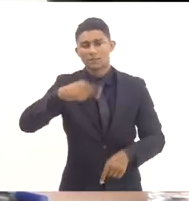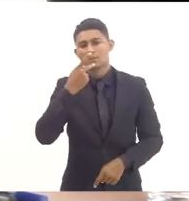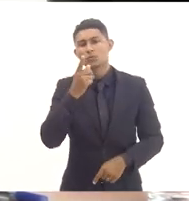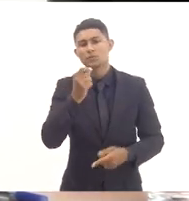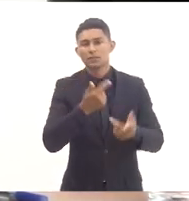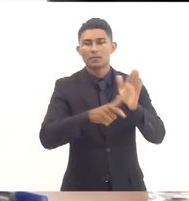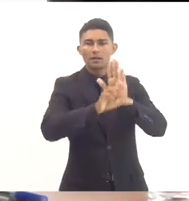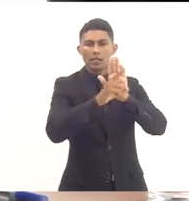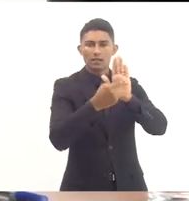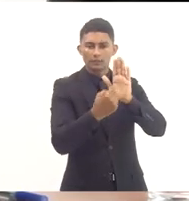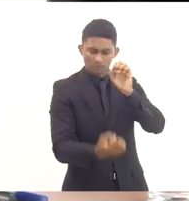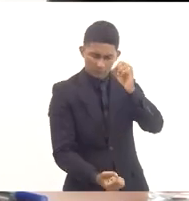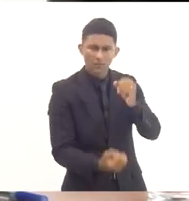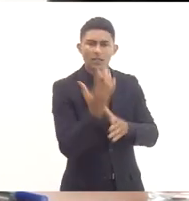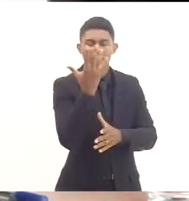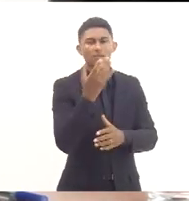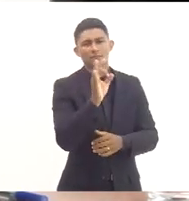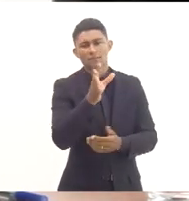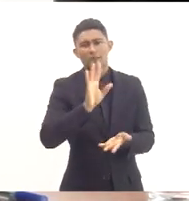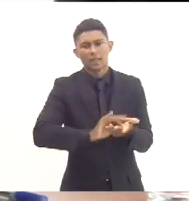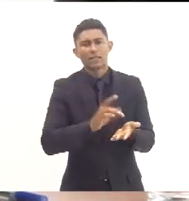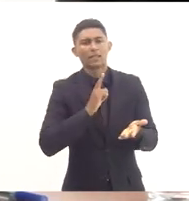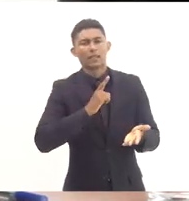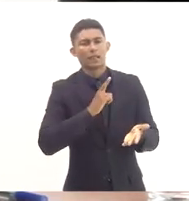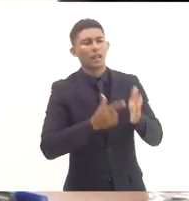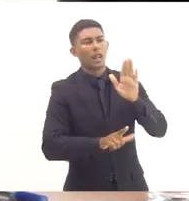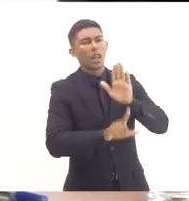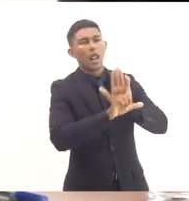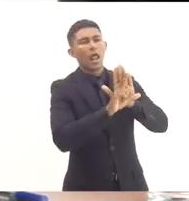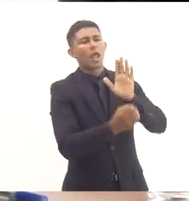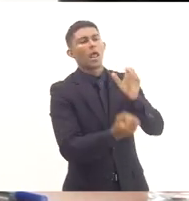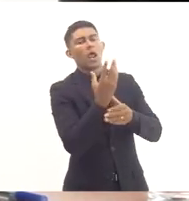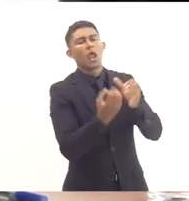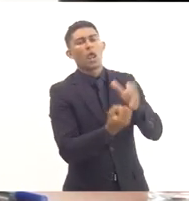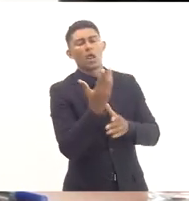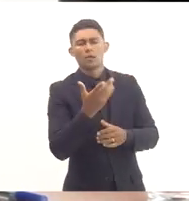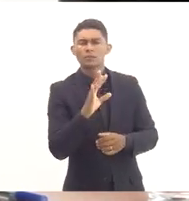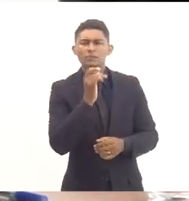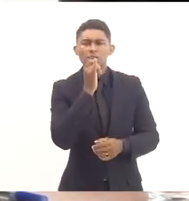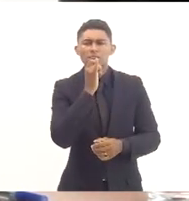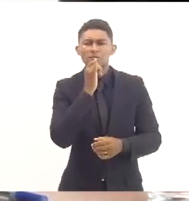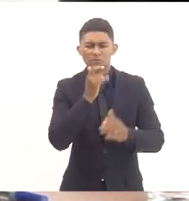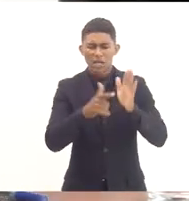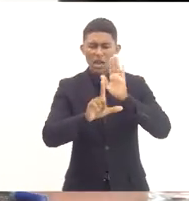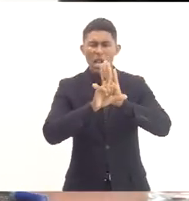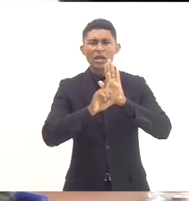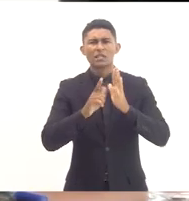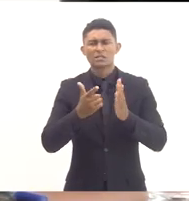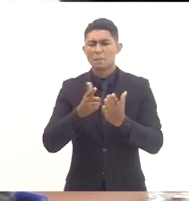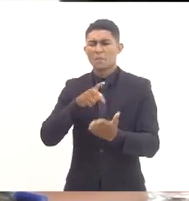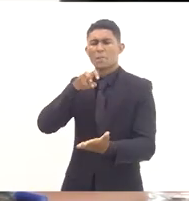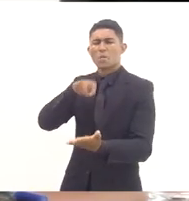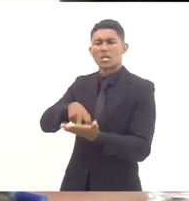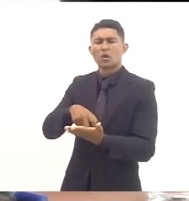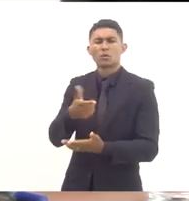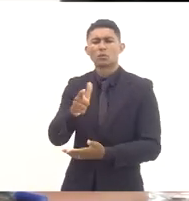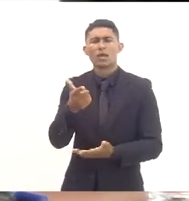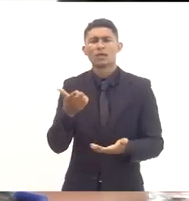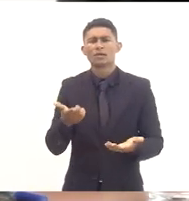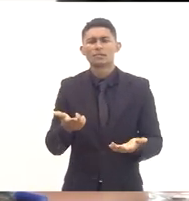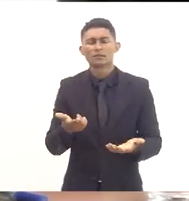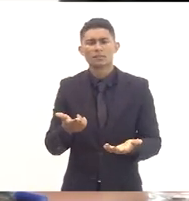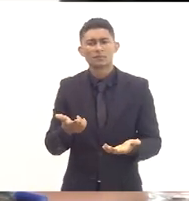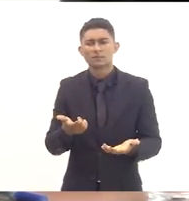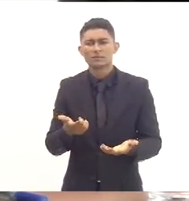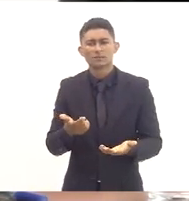se criam muito Muitas vezes e não tem punição lei que não tem punição não funciona quando